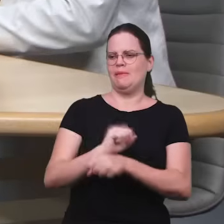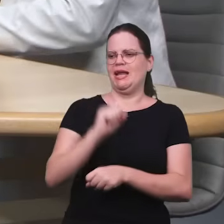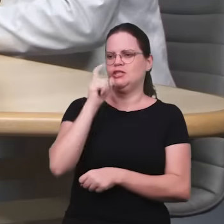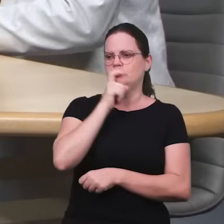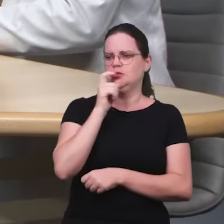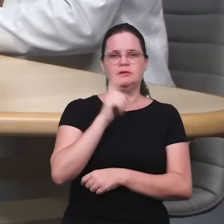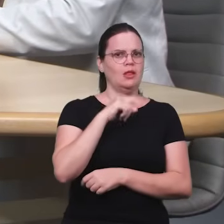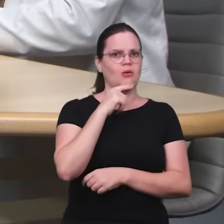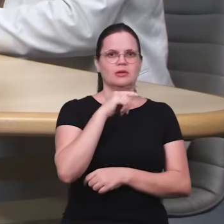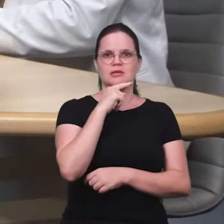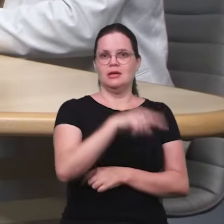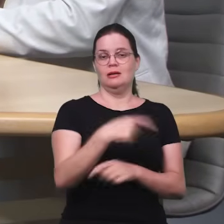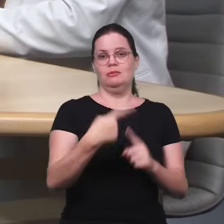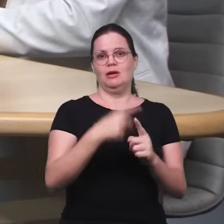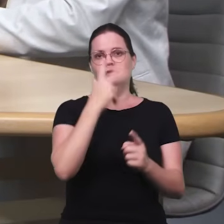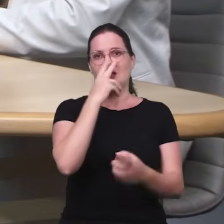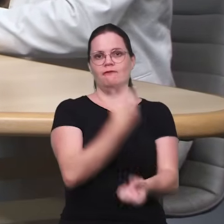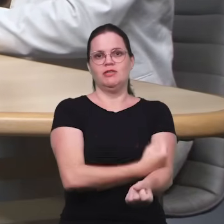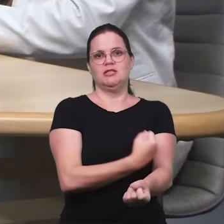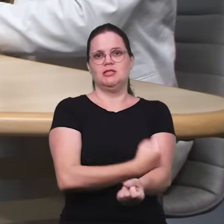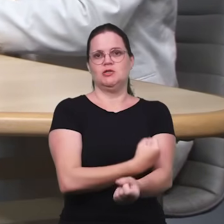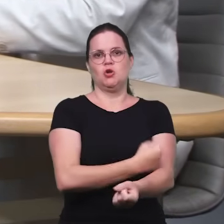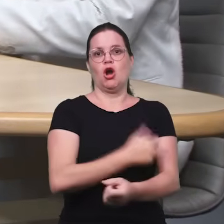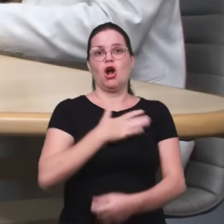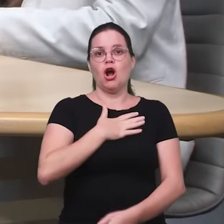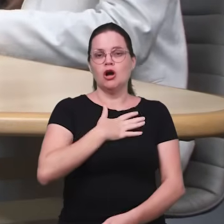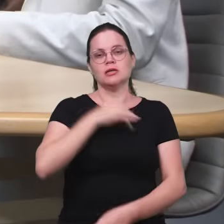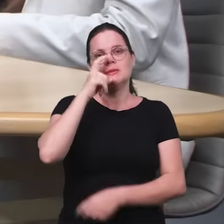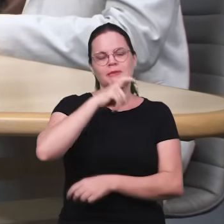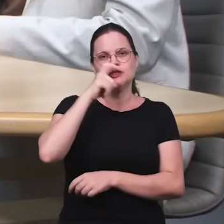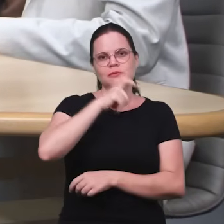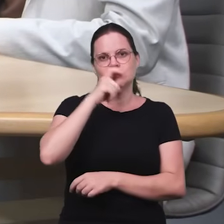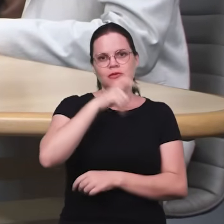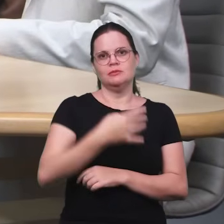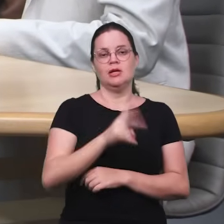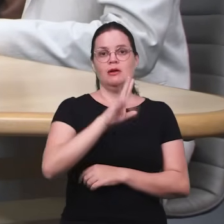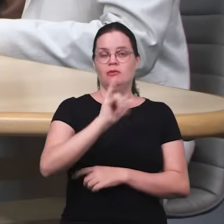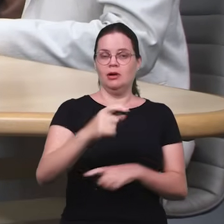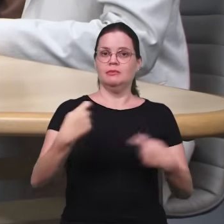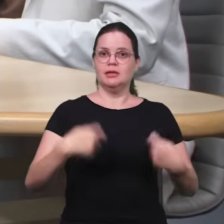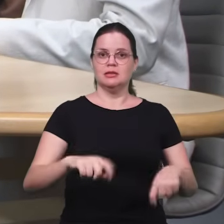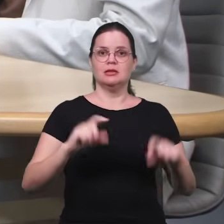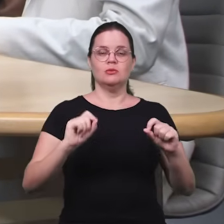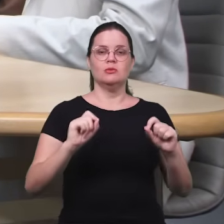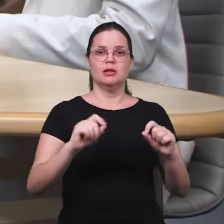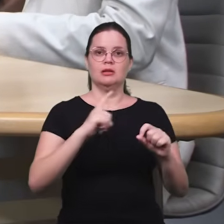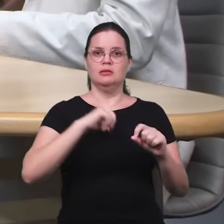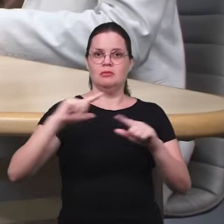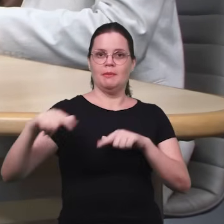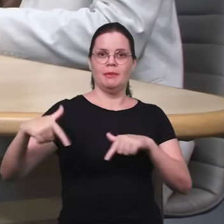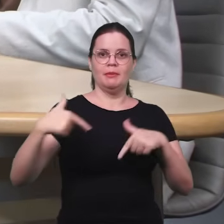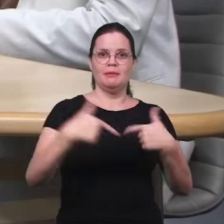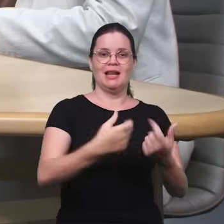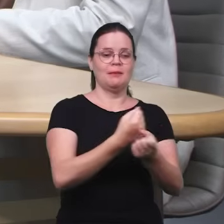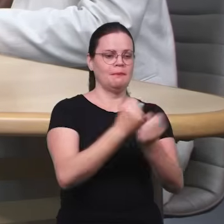mais, porque já virou um vício. Ele vai precisar de uma operação